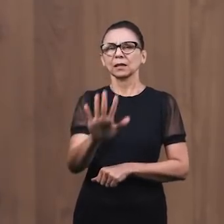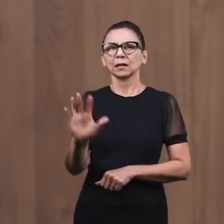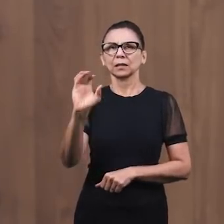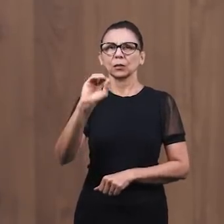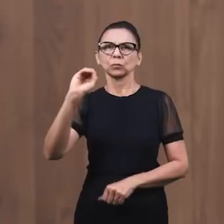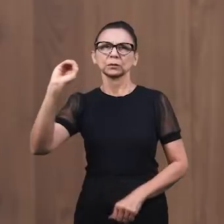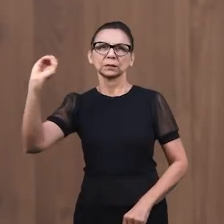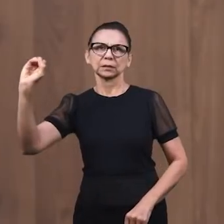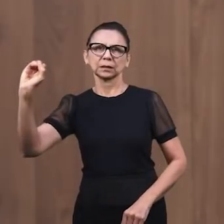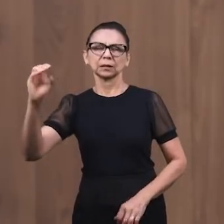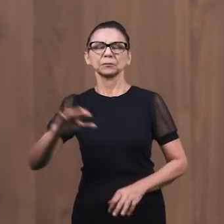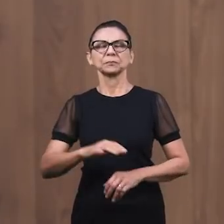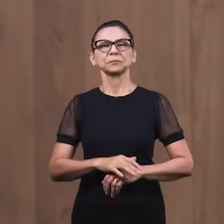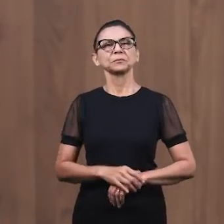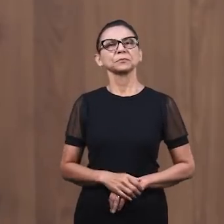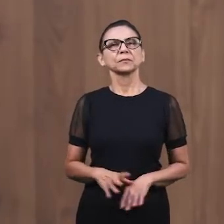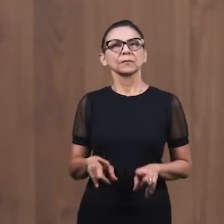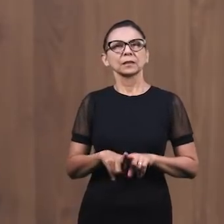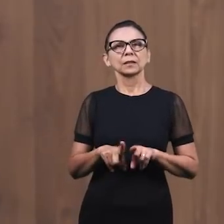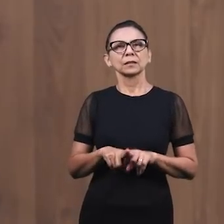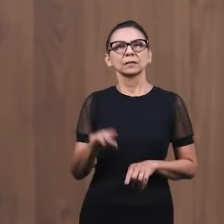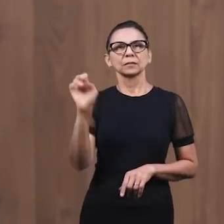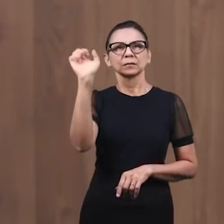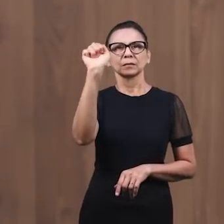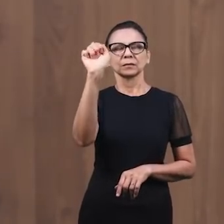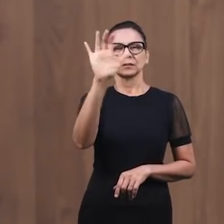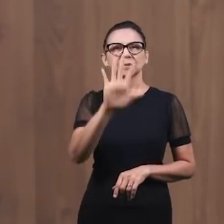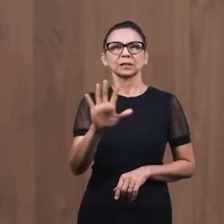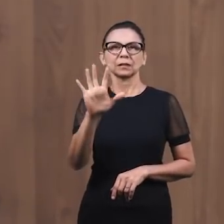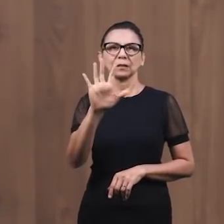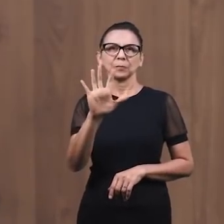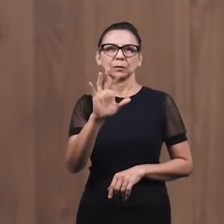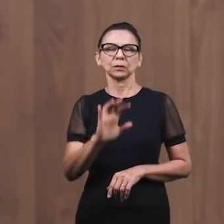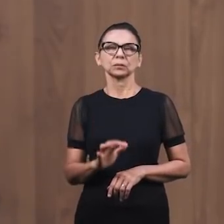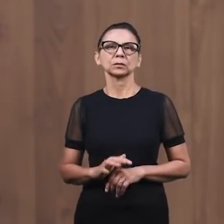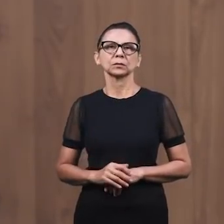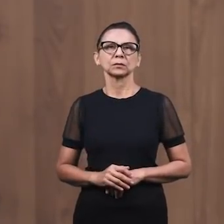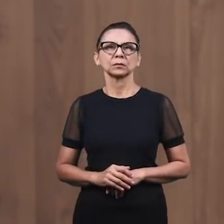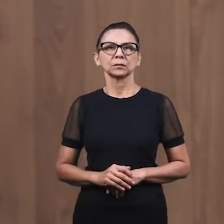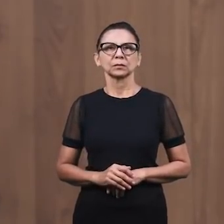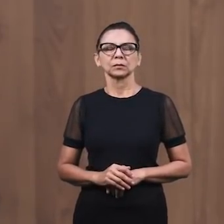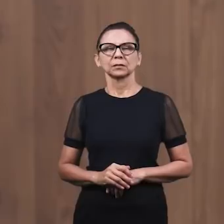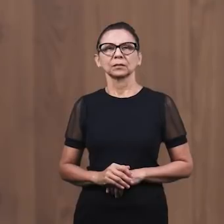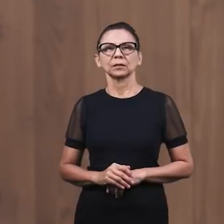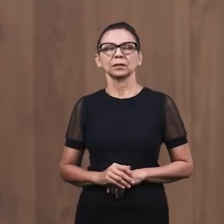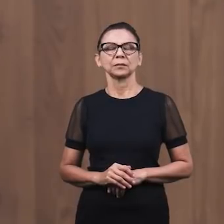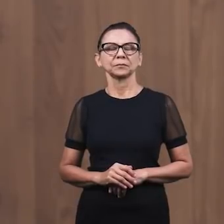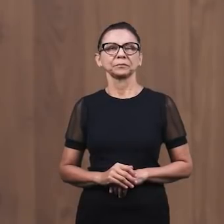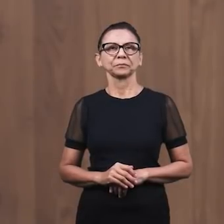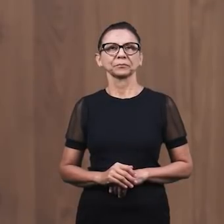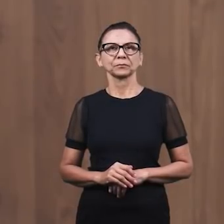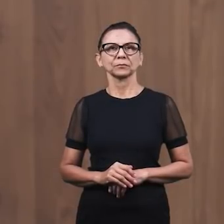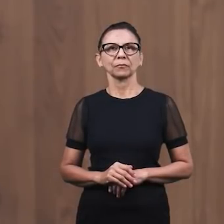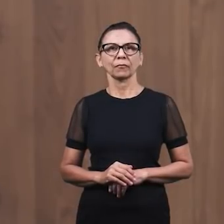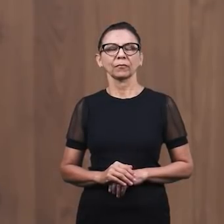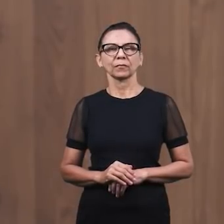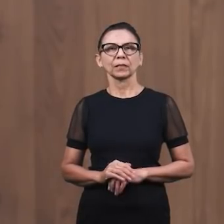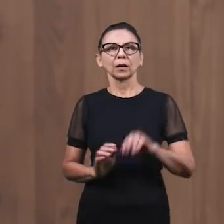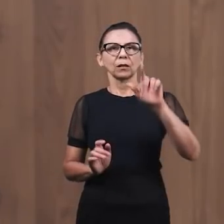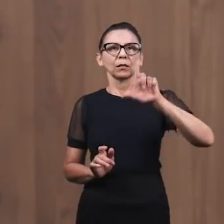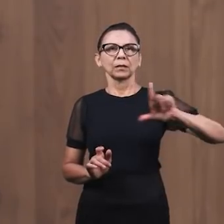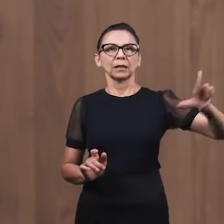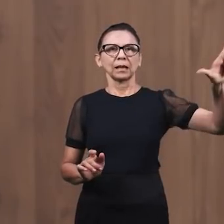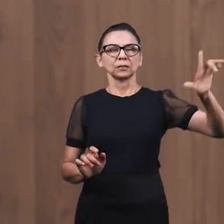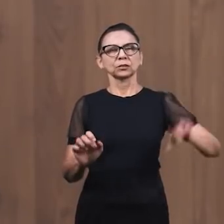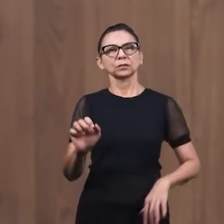da Europa Ocidental e também da Europa Oriental, ou chamado leste europeu. Então